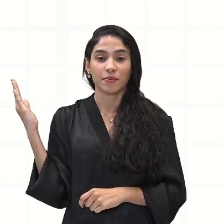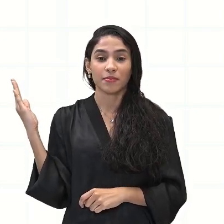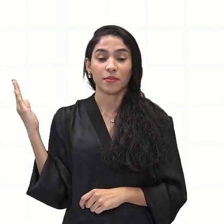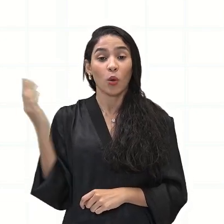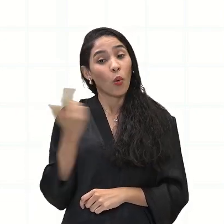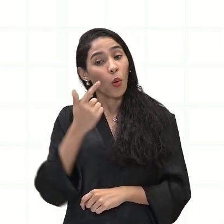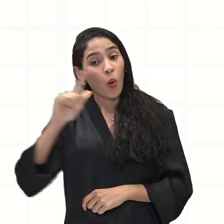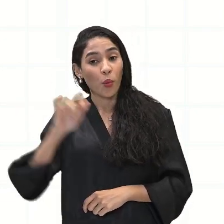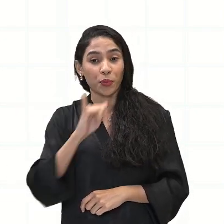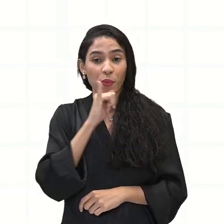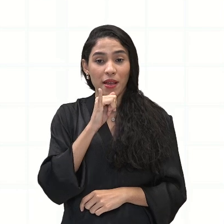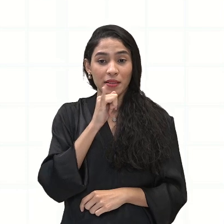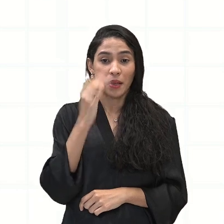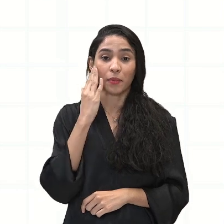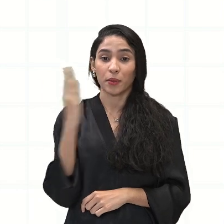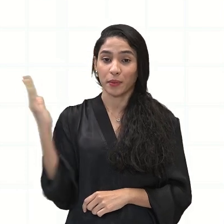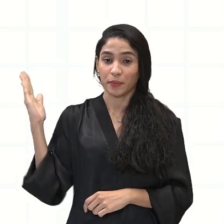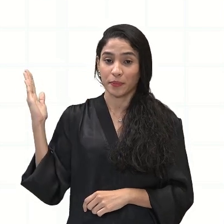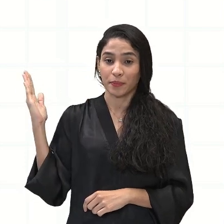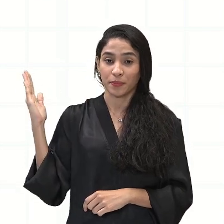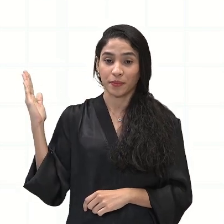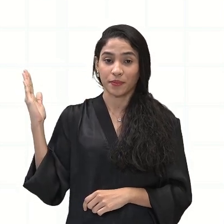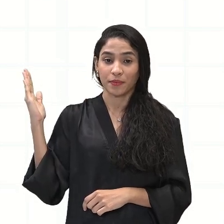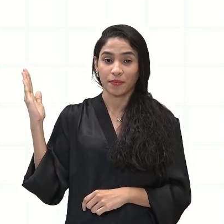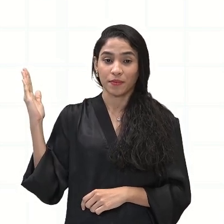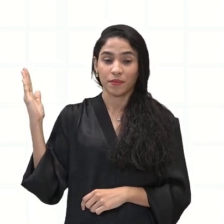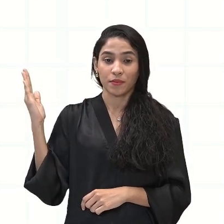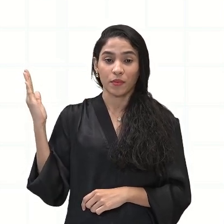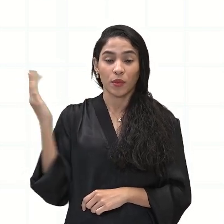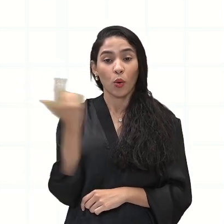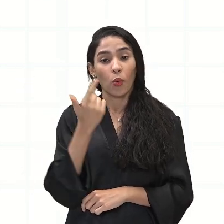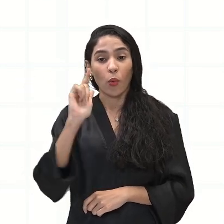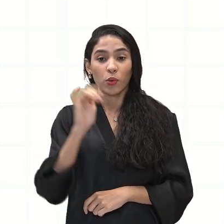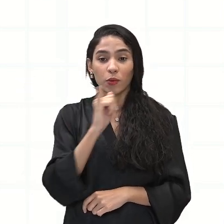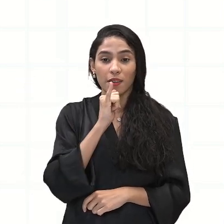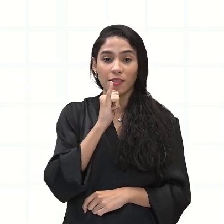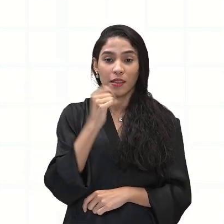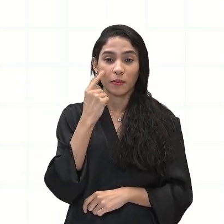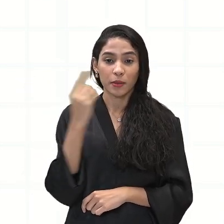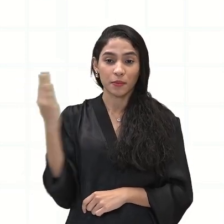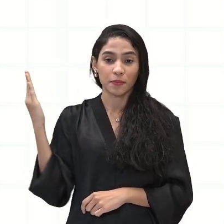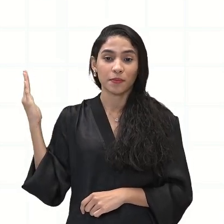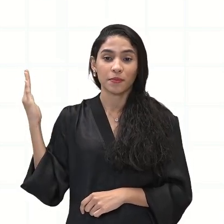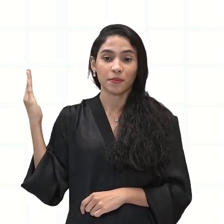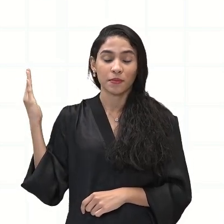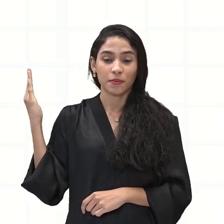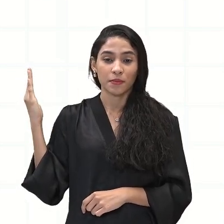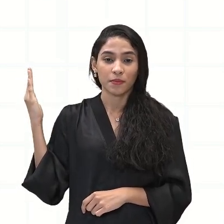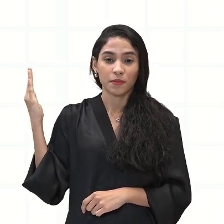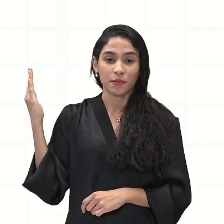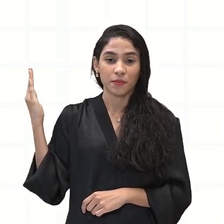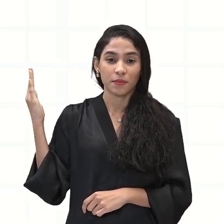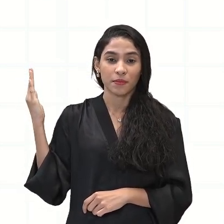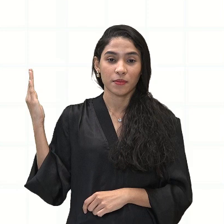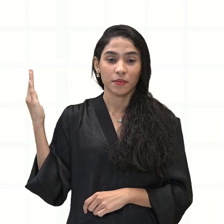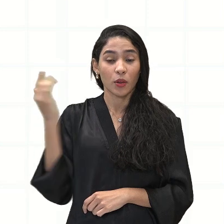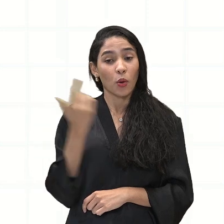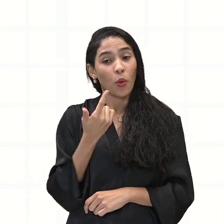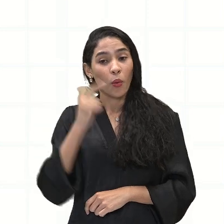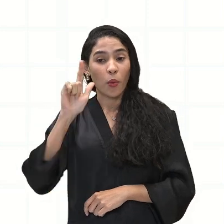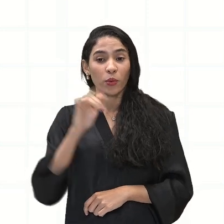As ondas lambem minhas pernas. O sol abraça o meu corpo. O